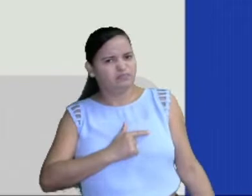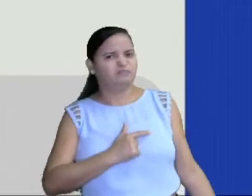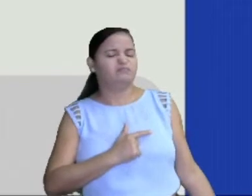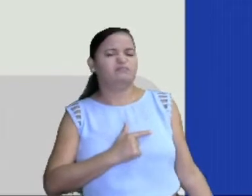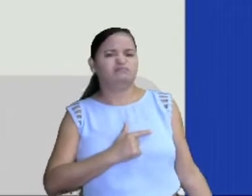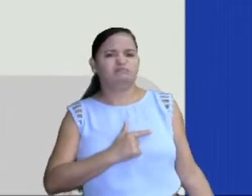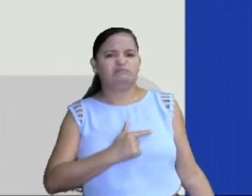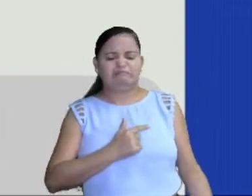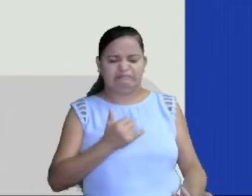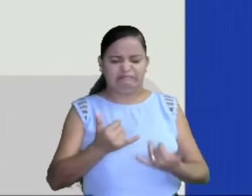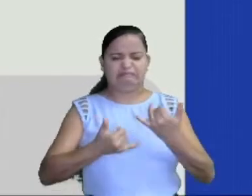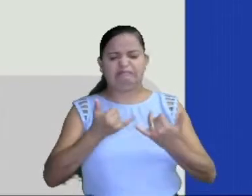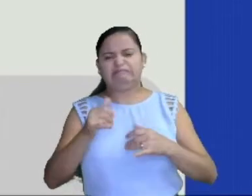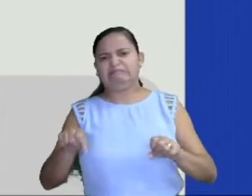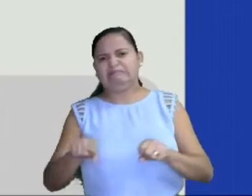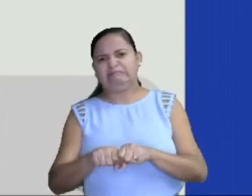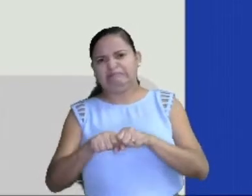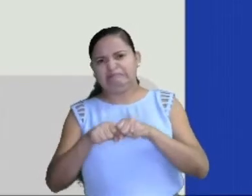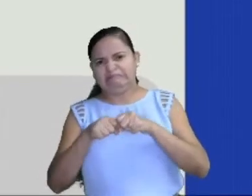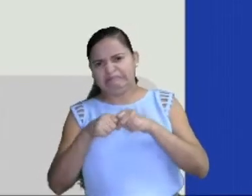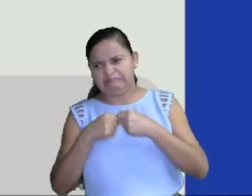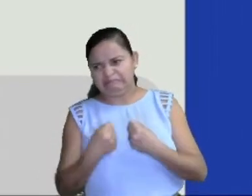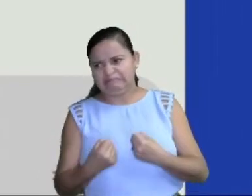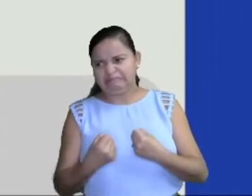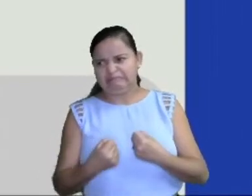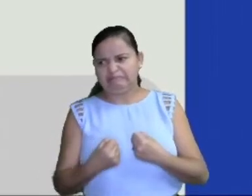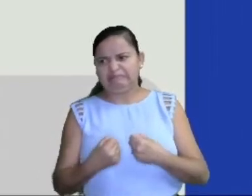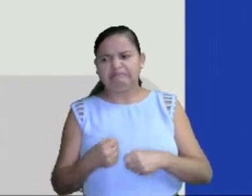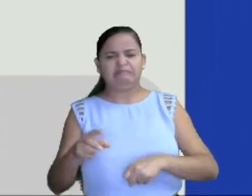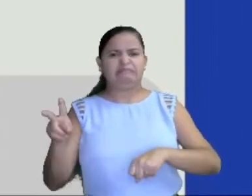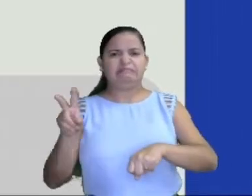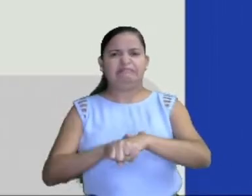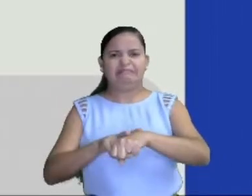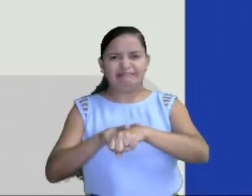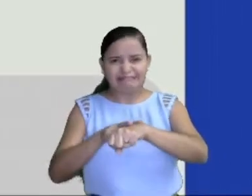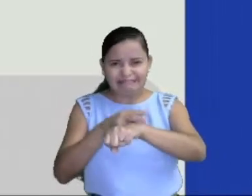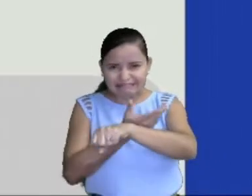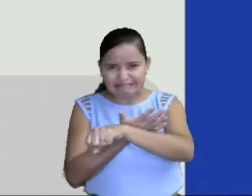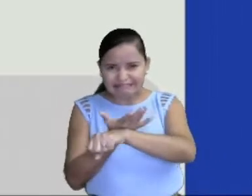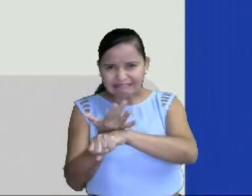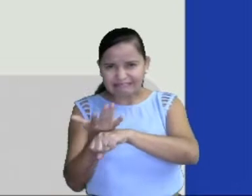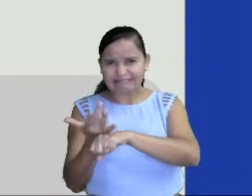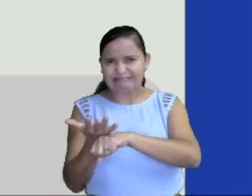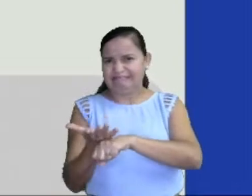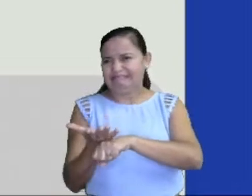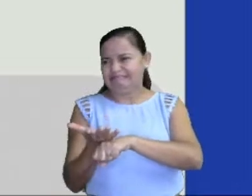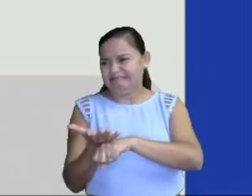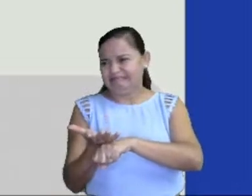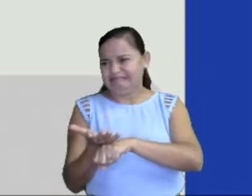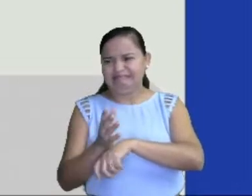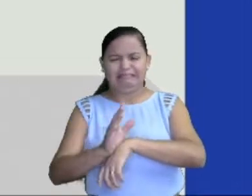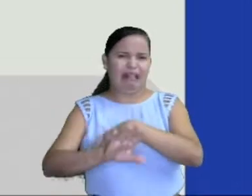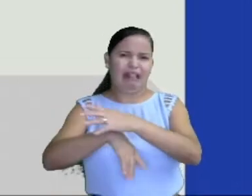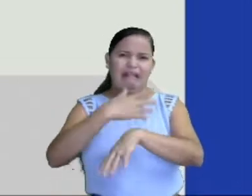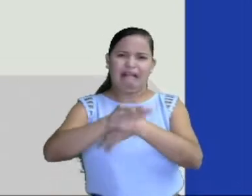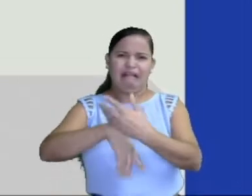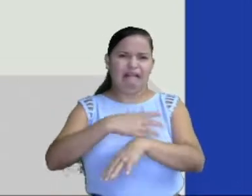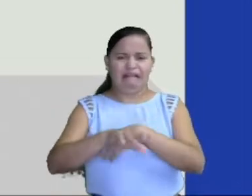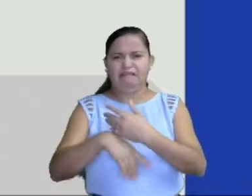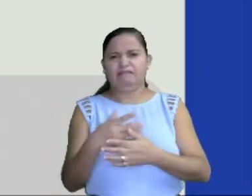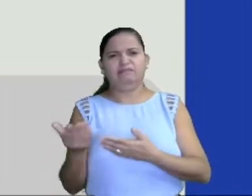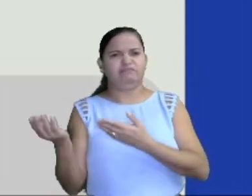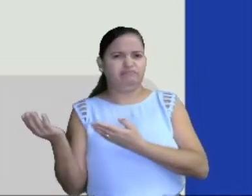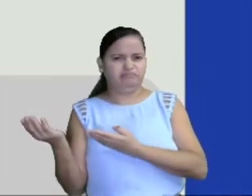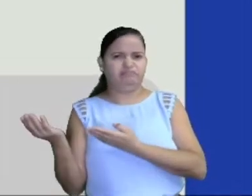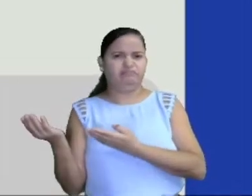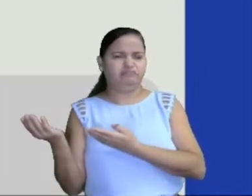brinquedos todos quebrados, a grama sem ser respeitada, não está ali. Enfim, tem muita gente que não respeita. Tem gente até